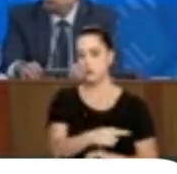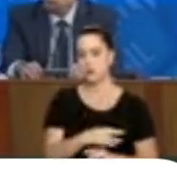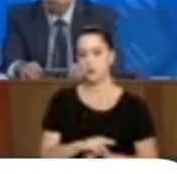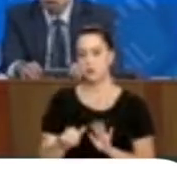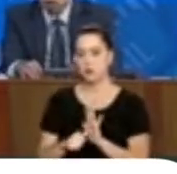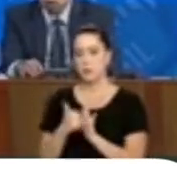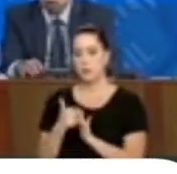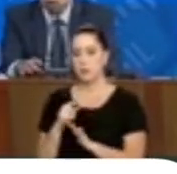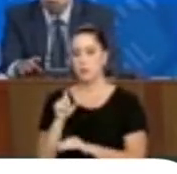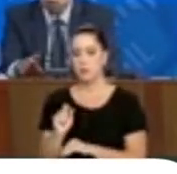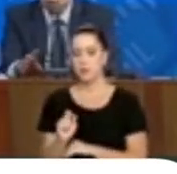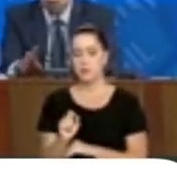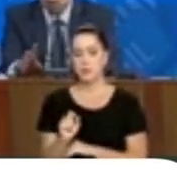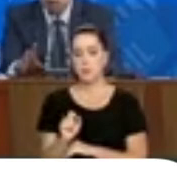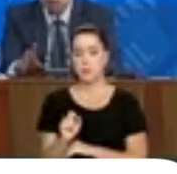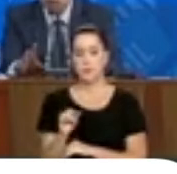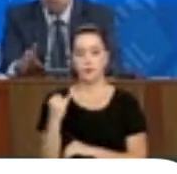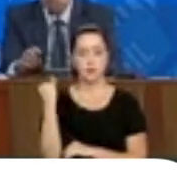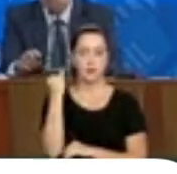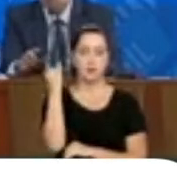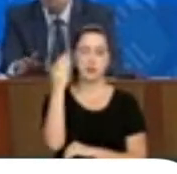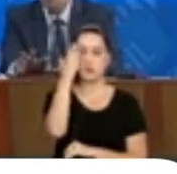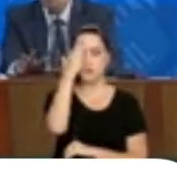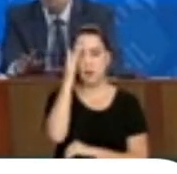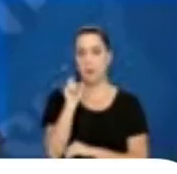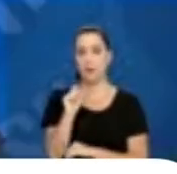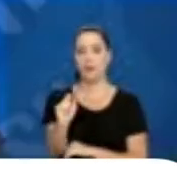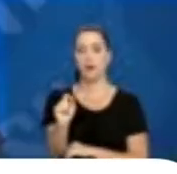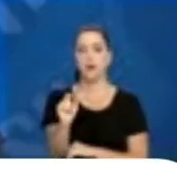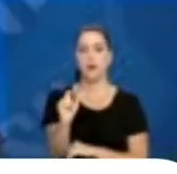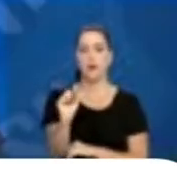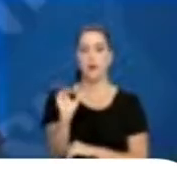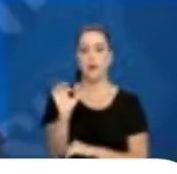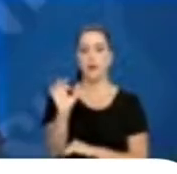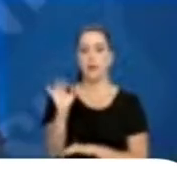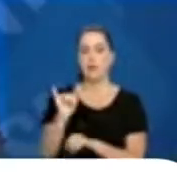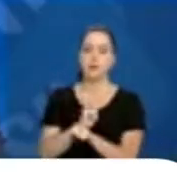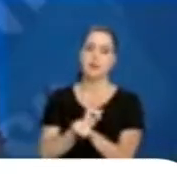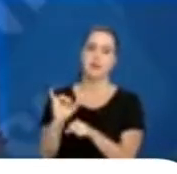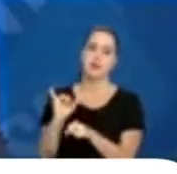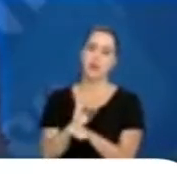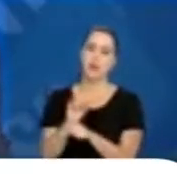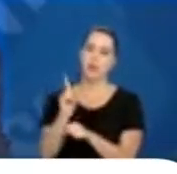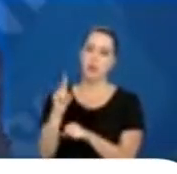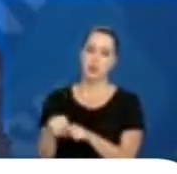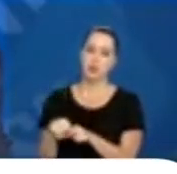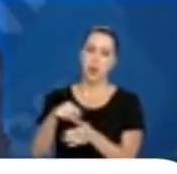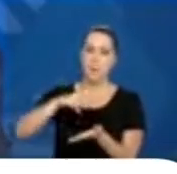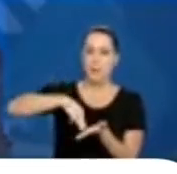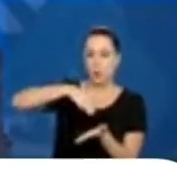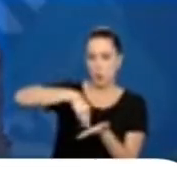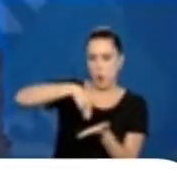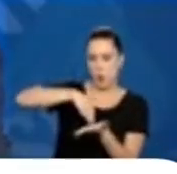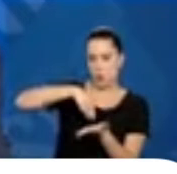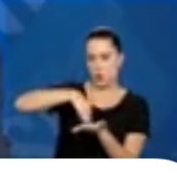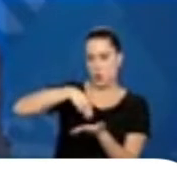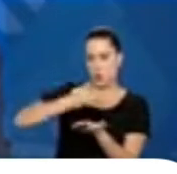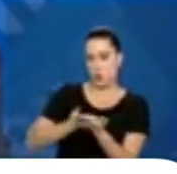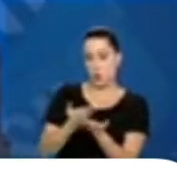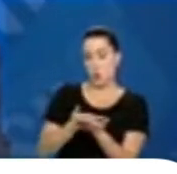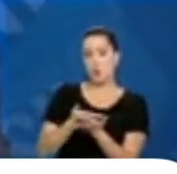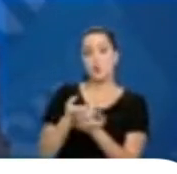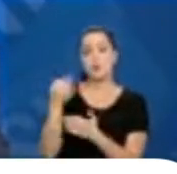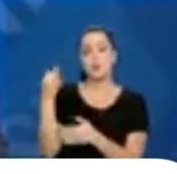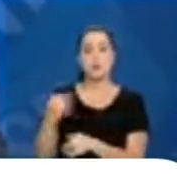Primeira parte. O importante é que a metodologia seja correta. Eu vou avaliar o benefício